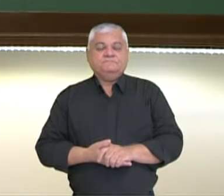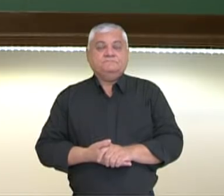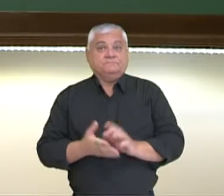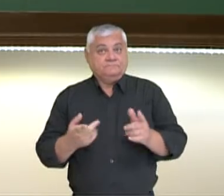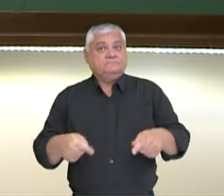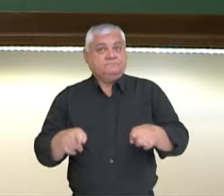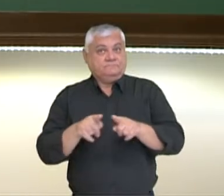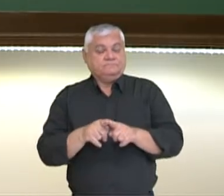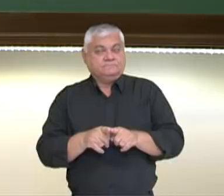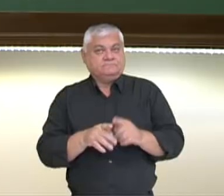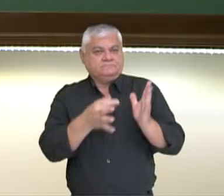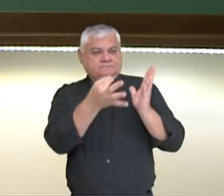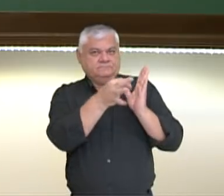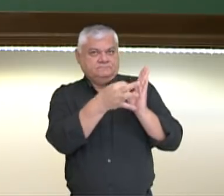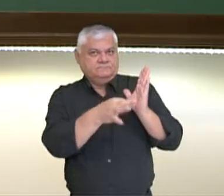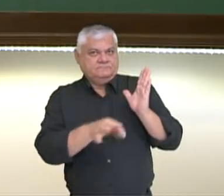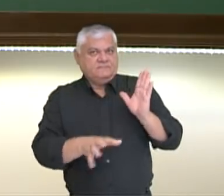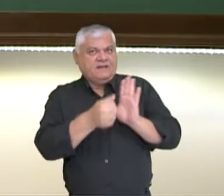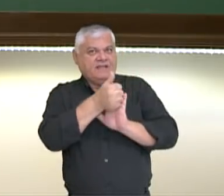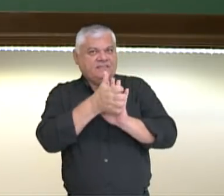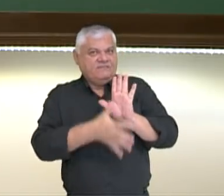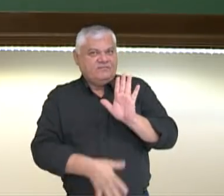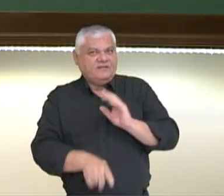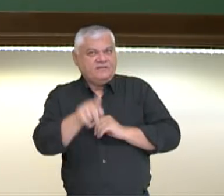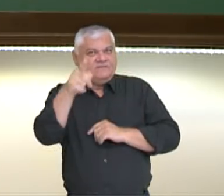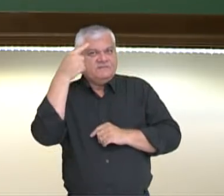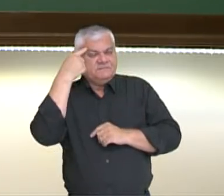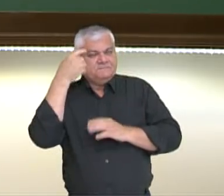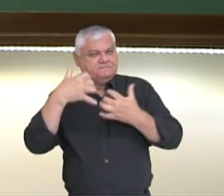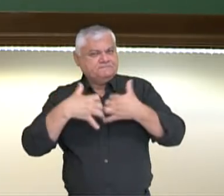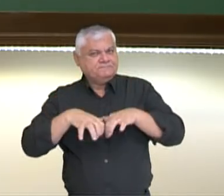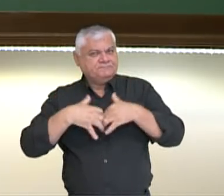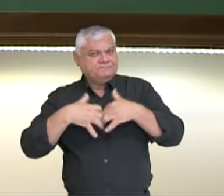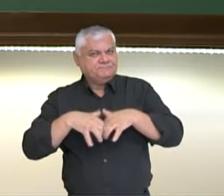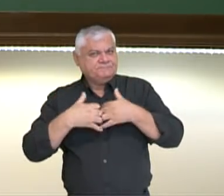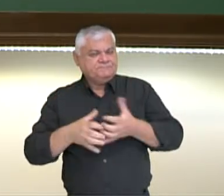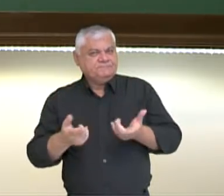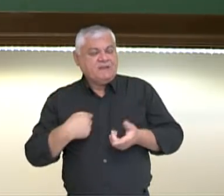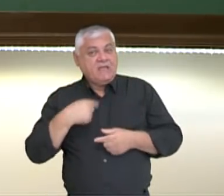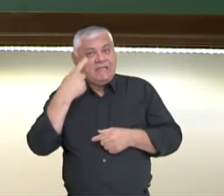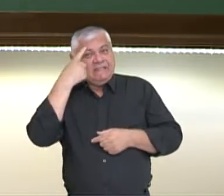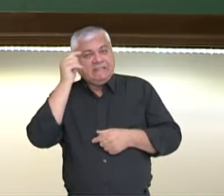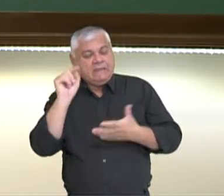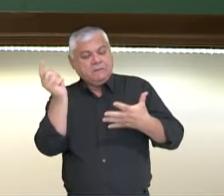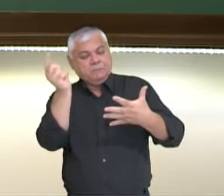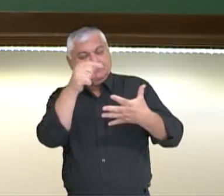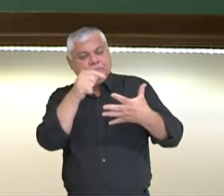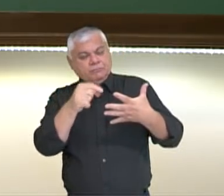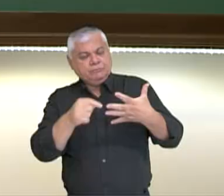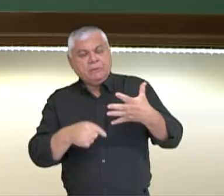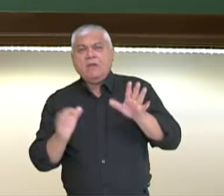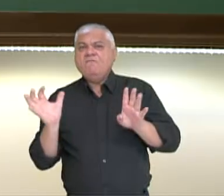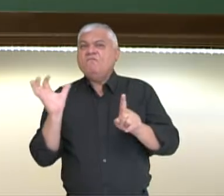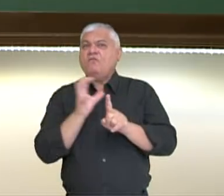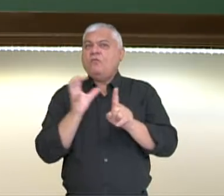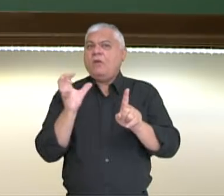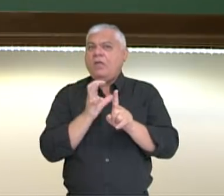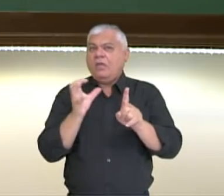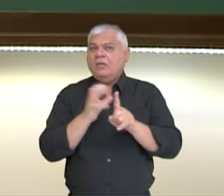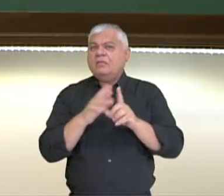Voltamos com a correção da atividade, então, para vocês pensarem um pouquinho nessa ideia dos fatores e como eles influenciam